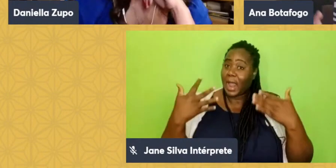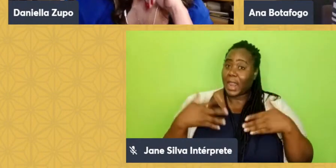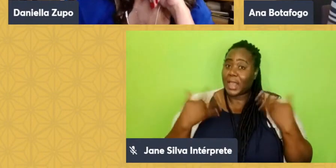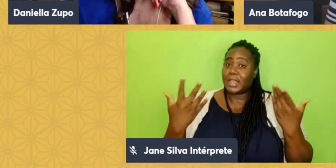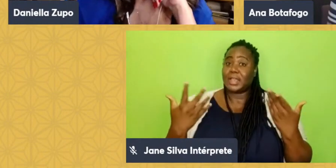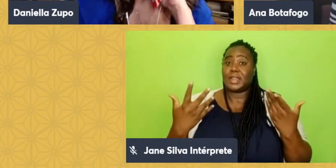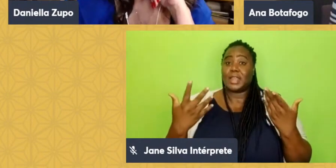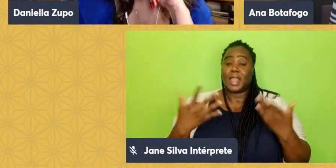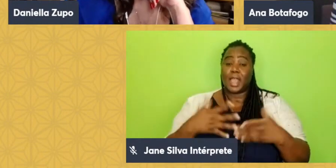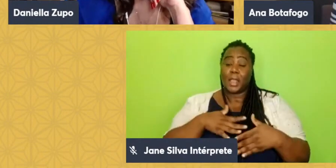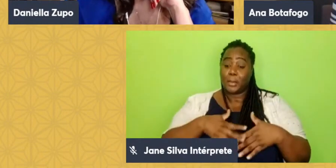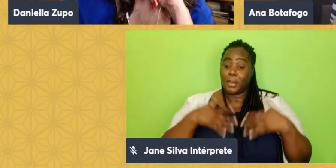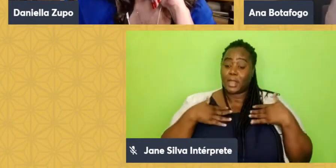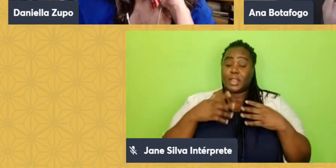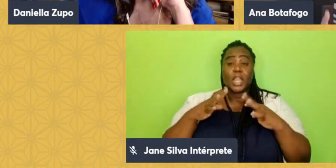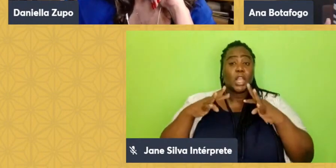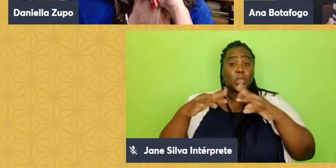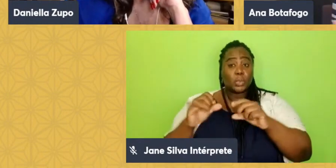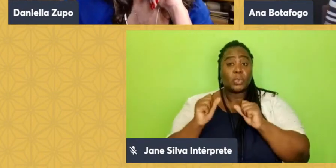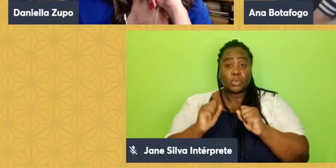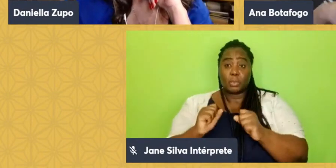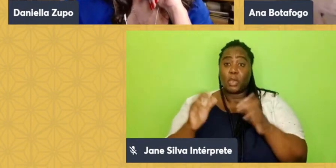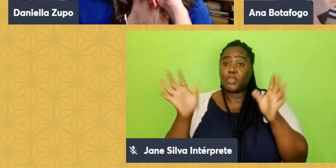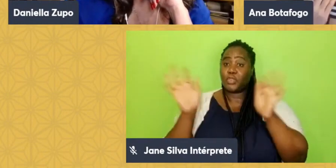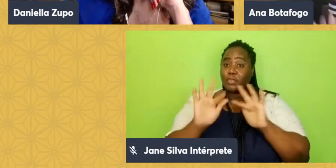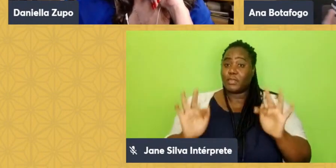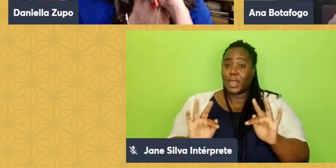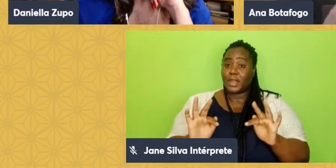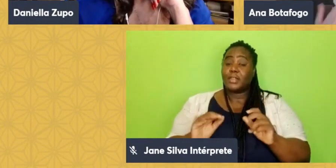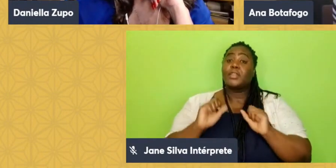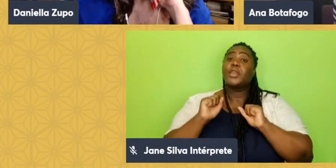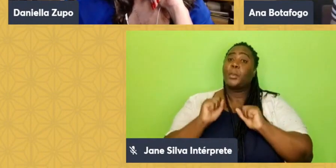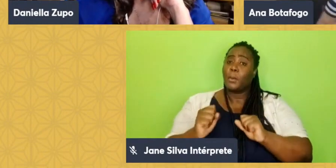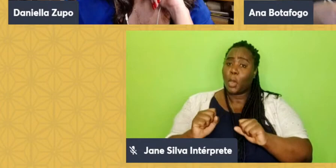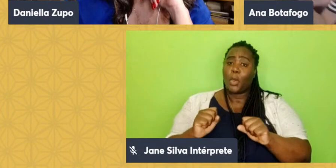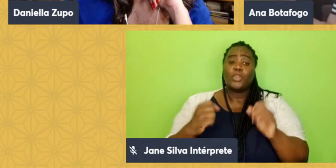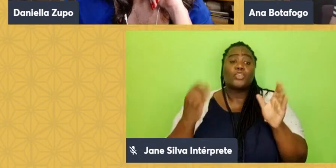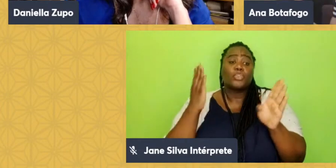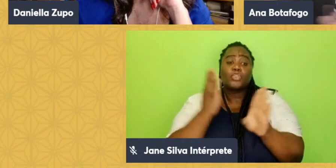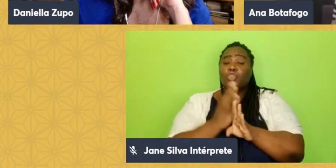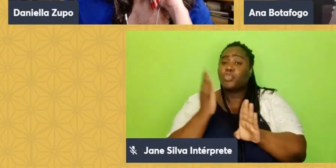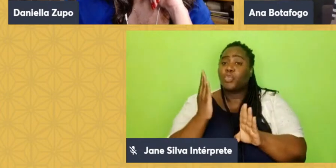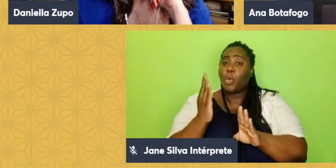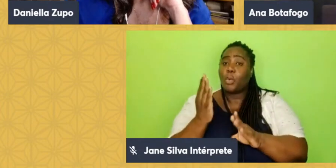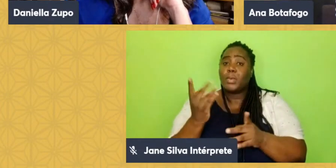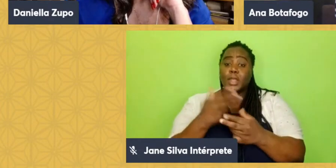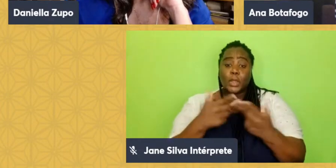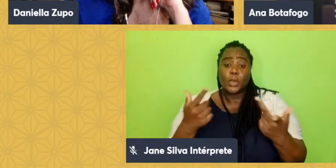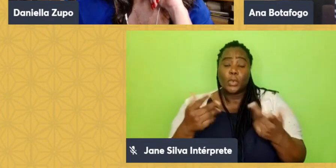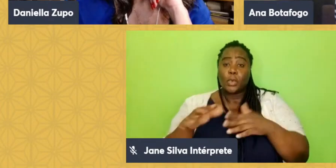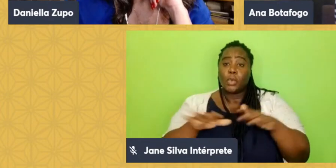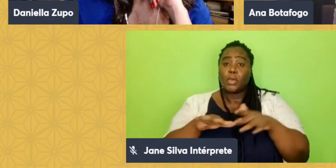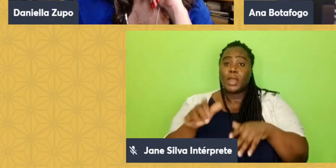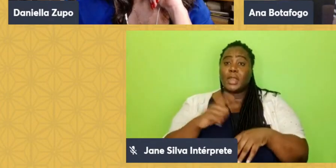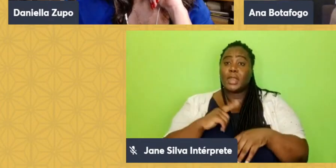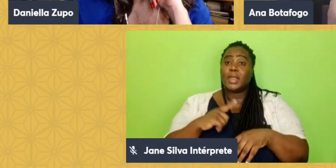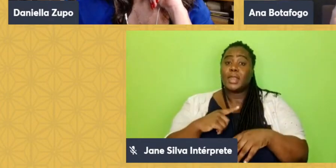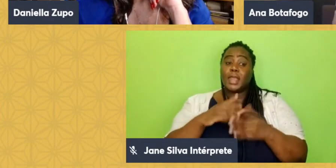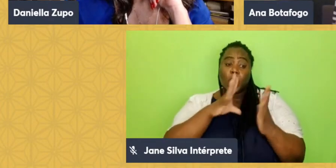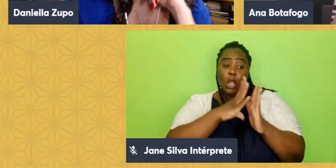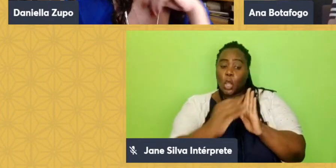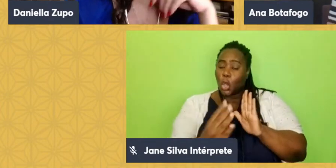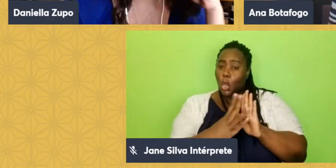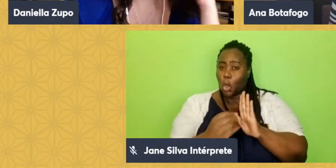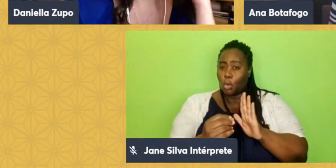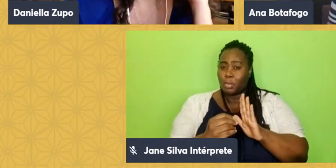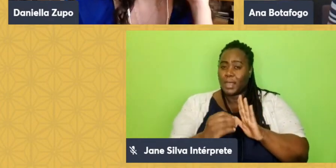para mostrar que todos podemos ser feliz com a dança que podemos descobrir movimento porque tem coreografia então